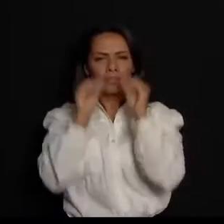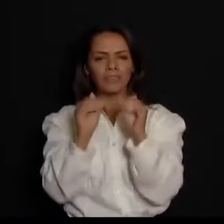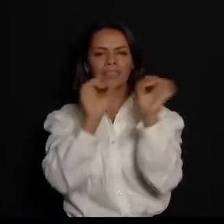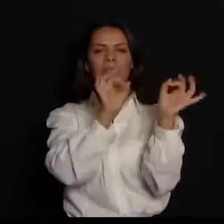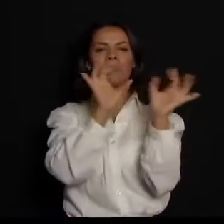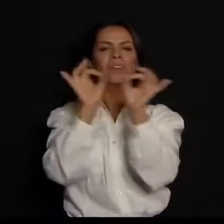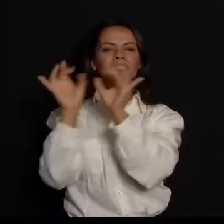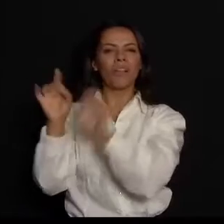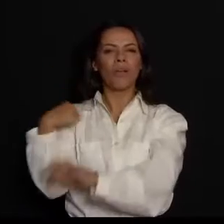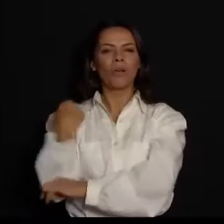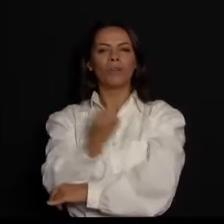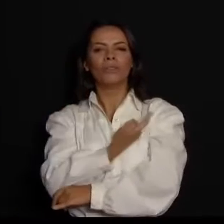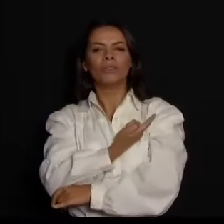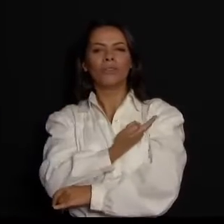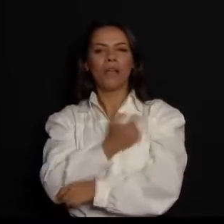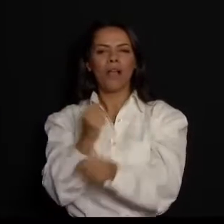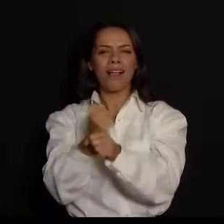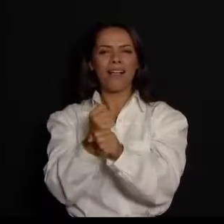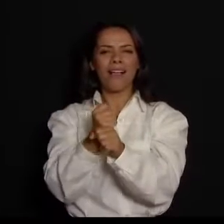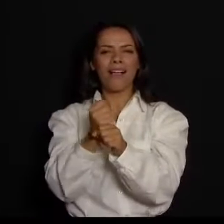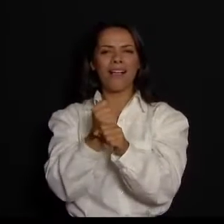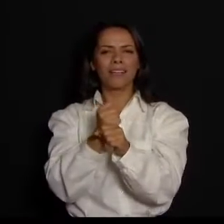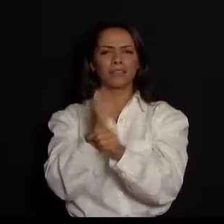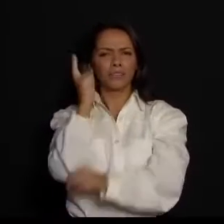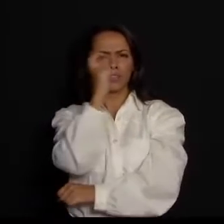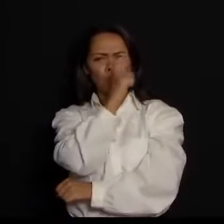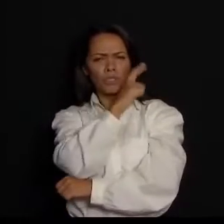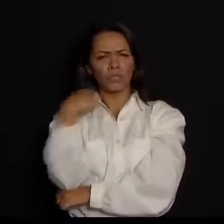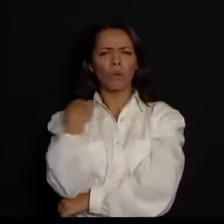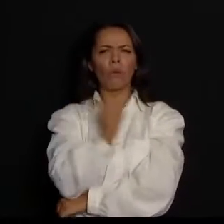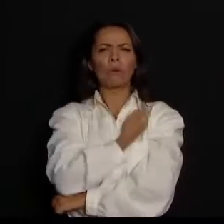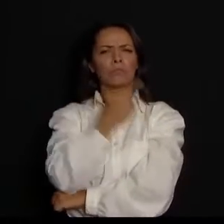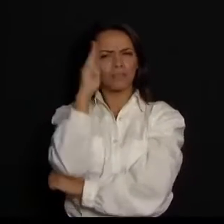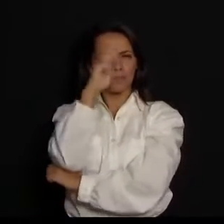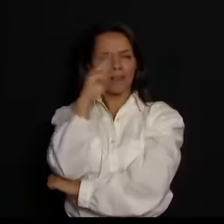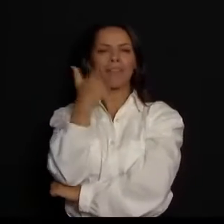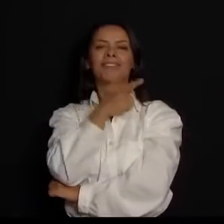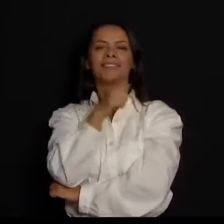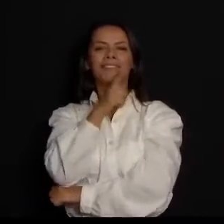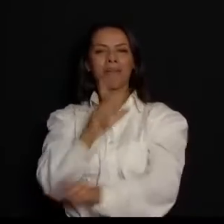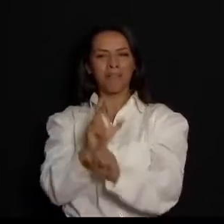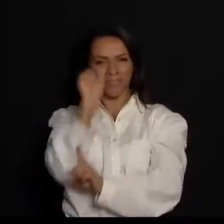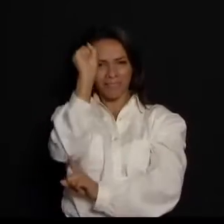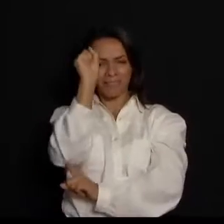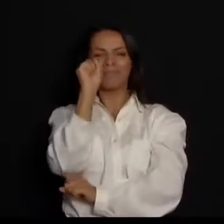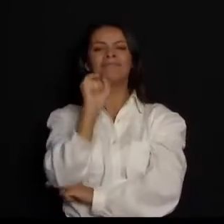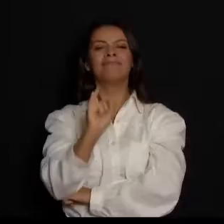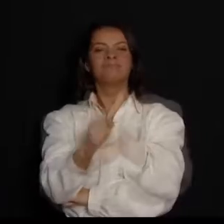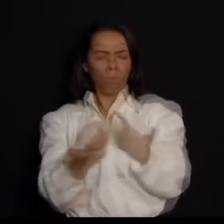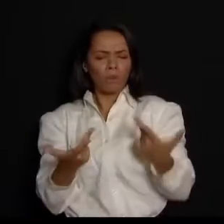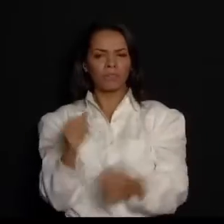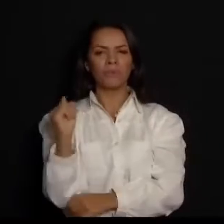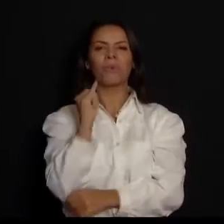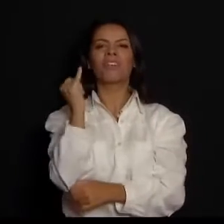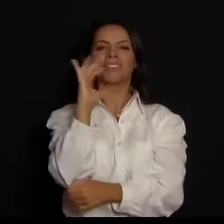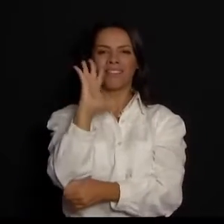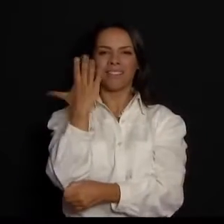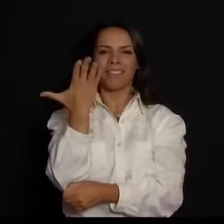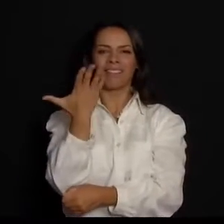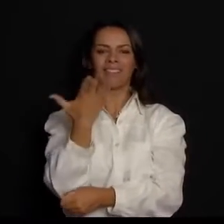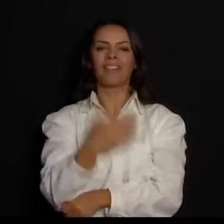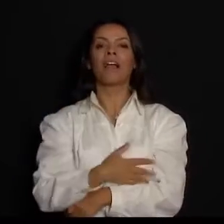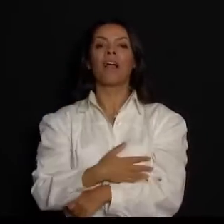da Unipar. Em um dos anos mais desafiadores da nossa história, conseguimos vencer, né? Foi um ano especial. Garantimos